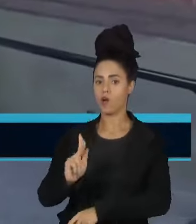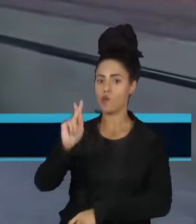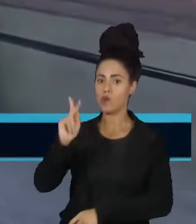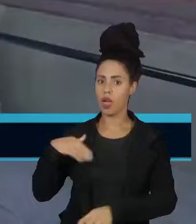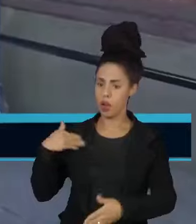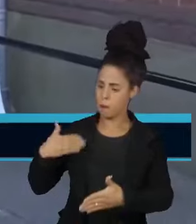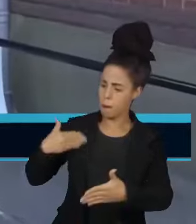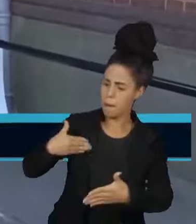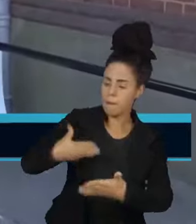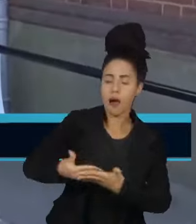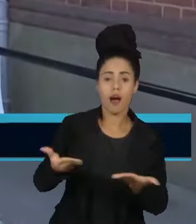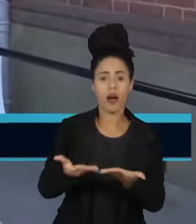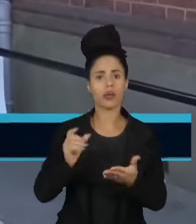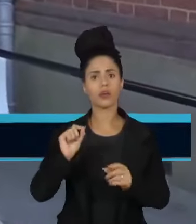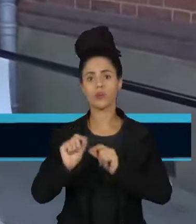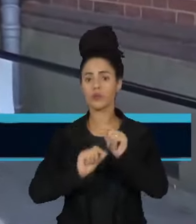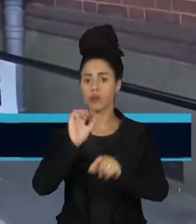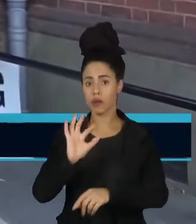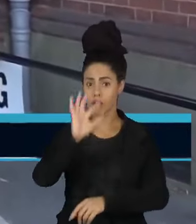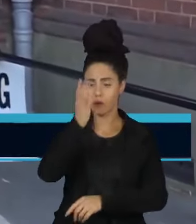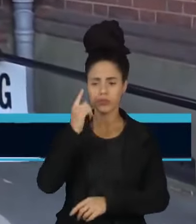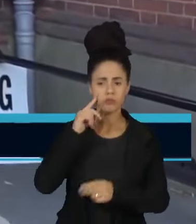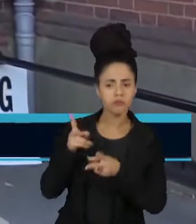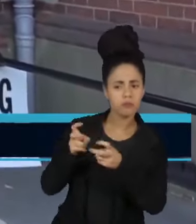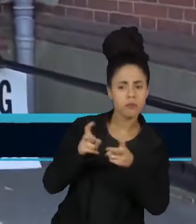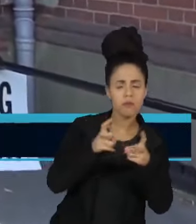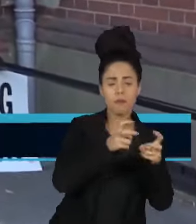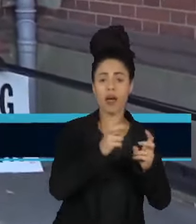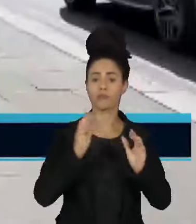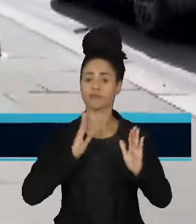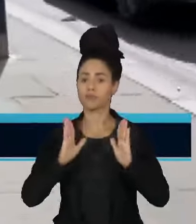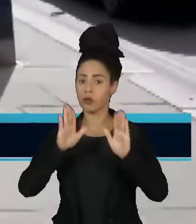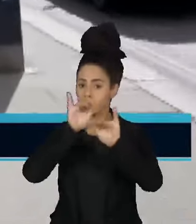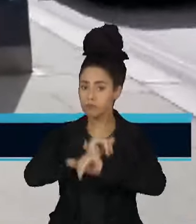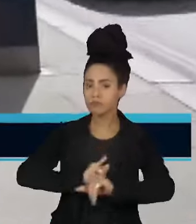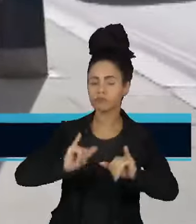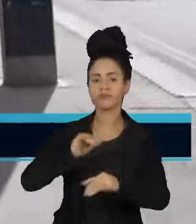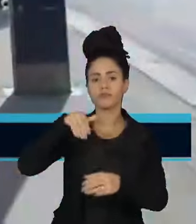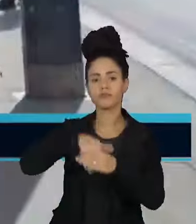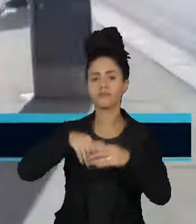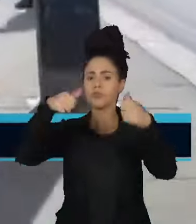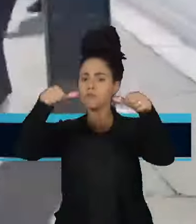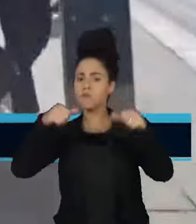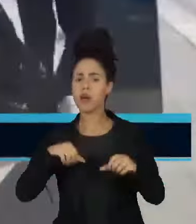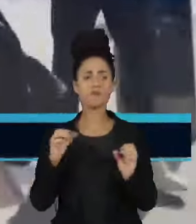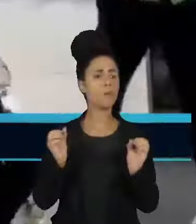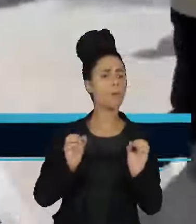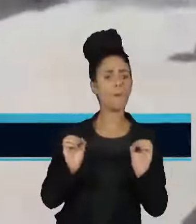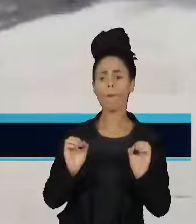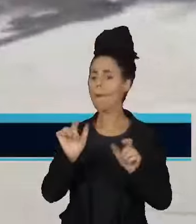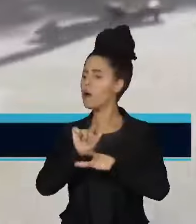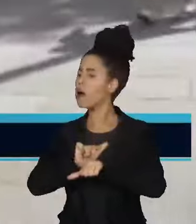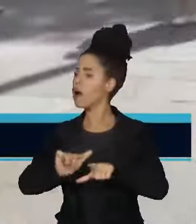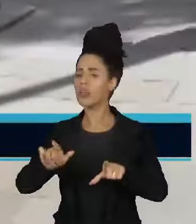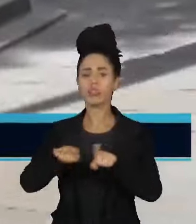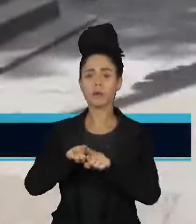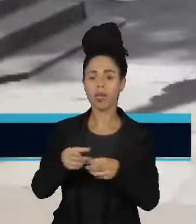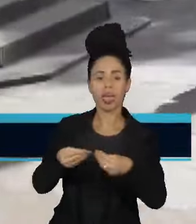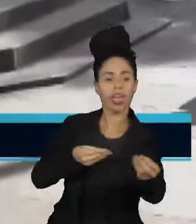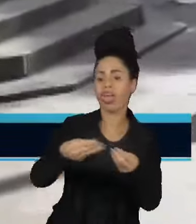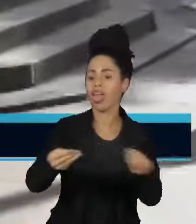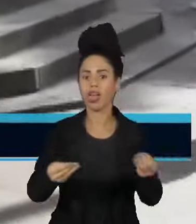décadas O Forasteiro mal Notaria a campanha eleitoral não há cartazes e nem distribuição de